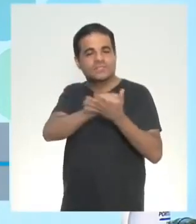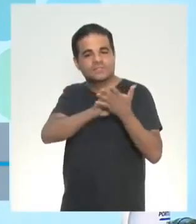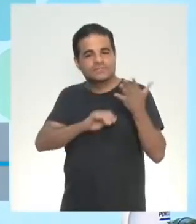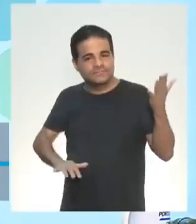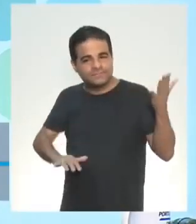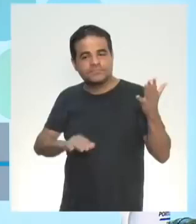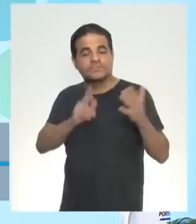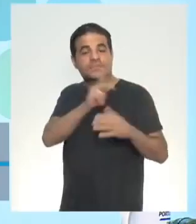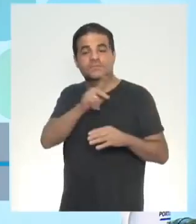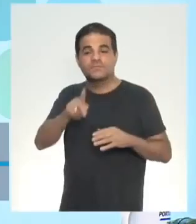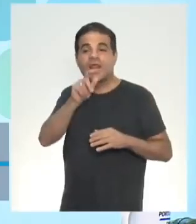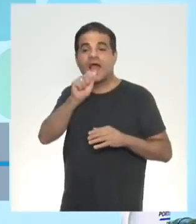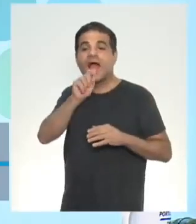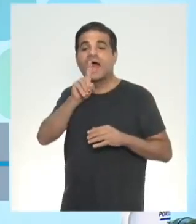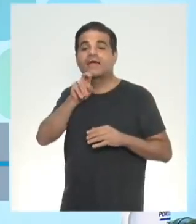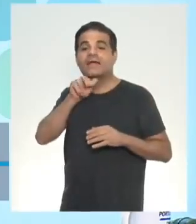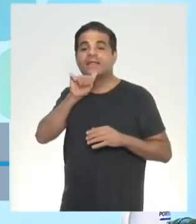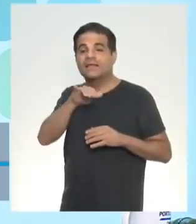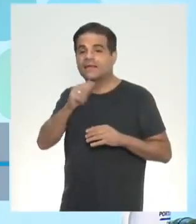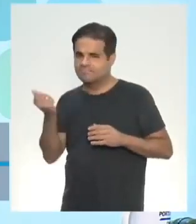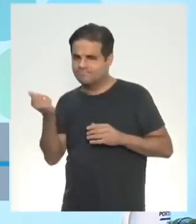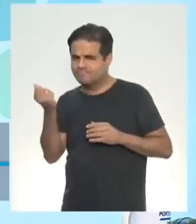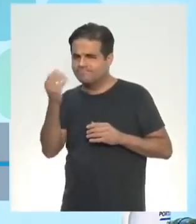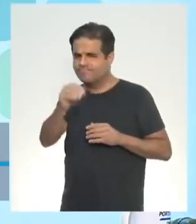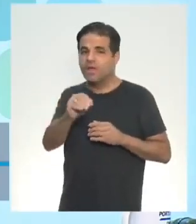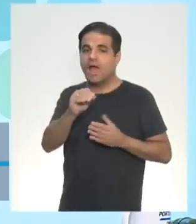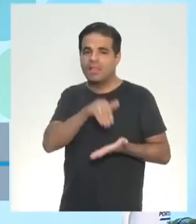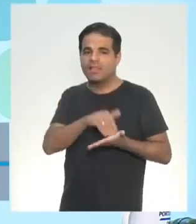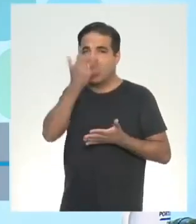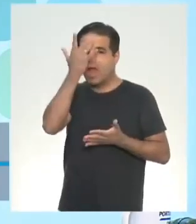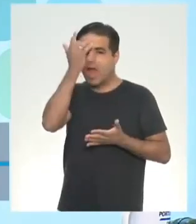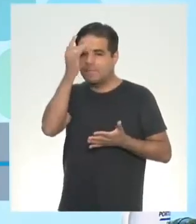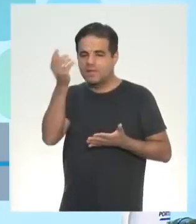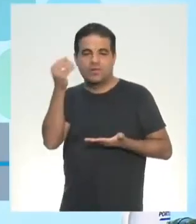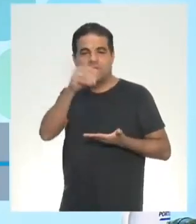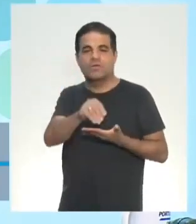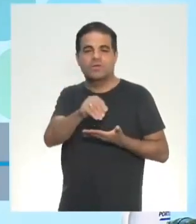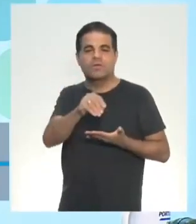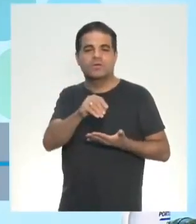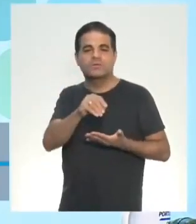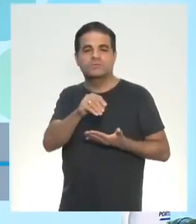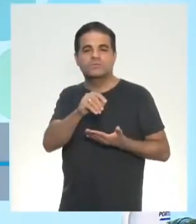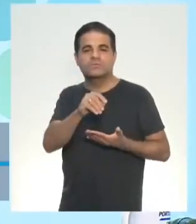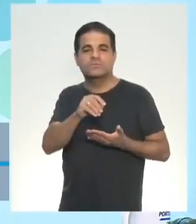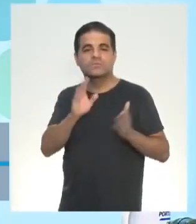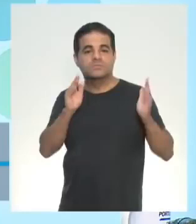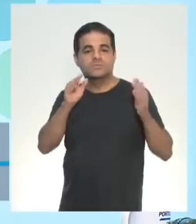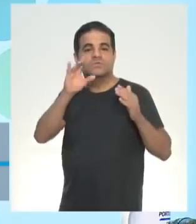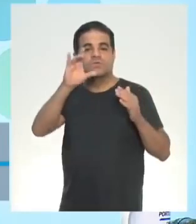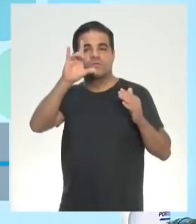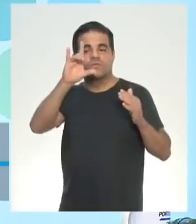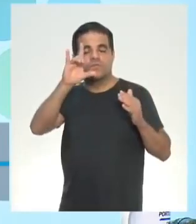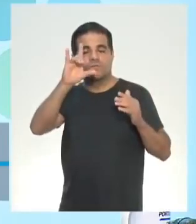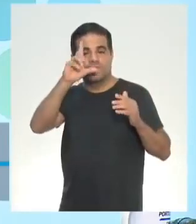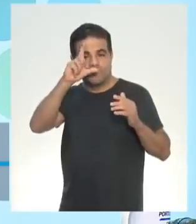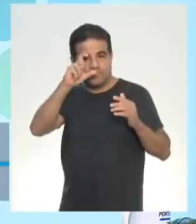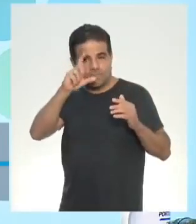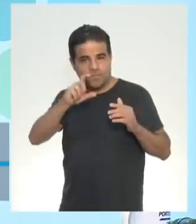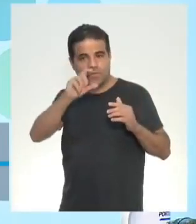da professora Adriana, eu vou colocar, viu, prof? Eu vou ver se eu coloco até amanhã. Então, ela fez um photobook do Machado de